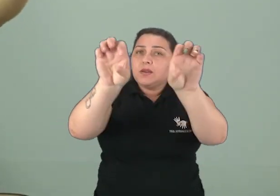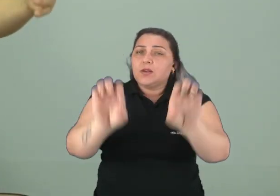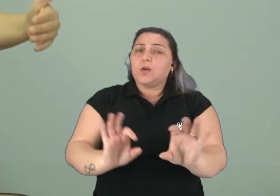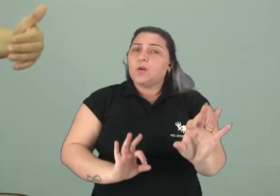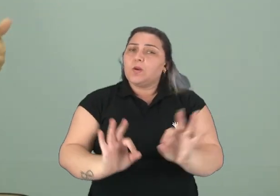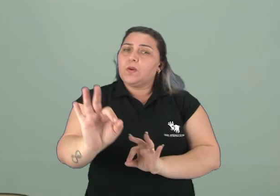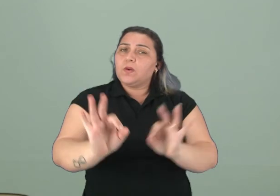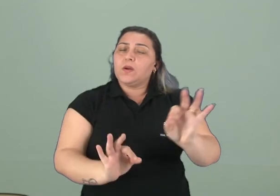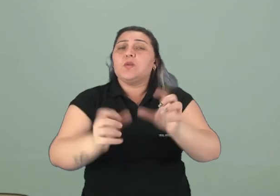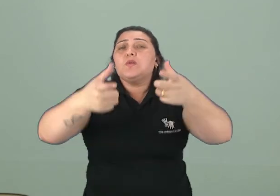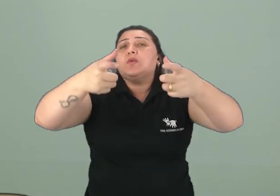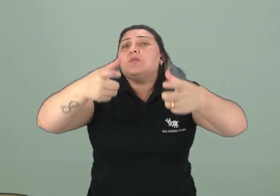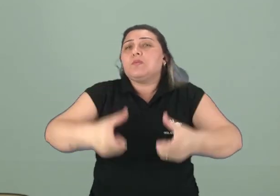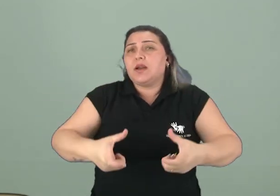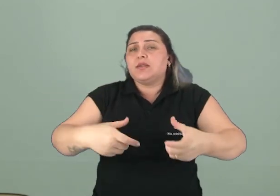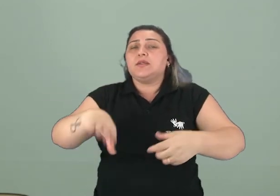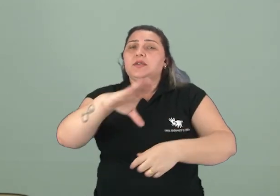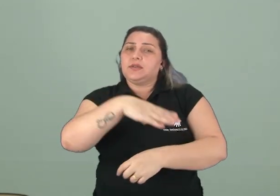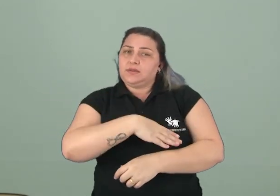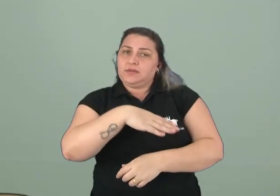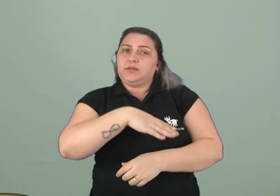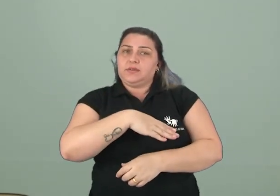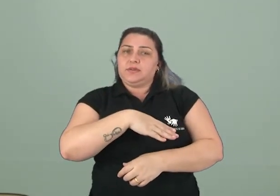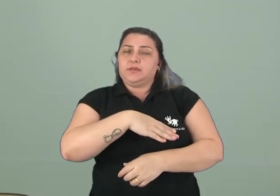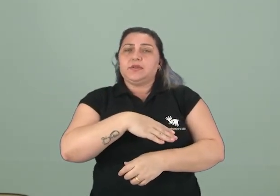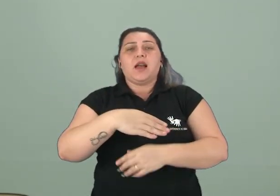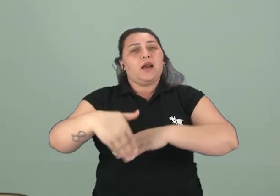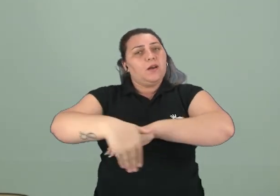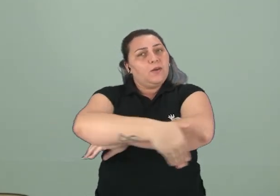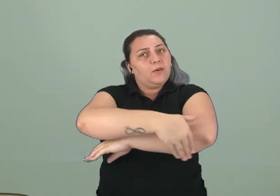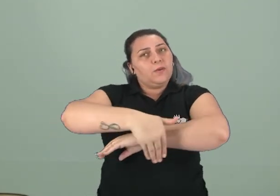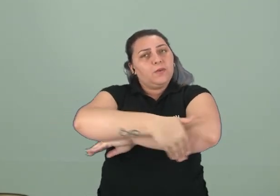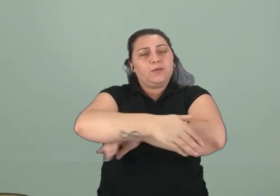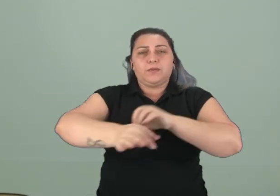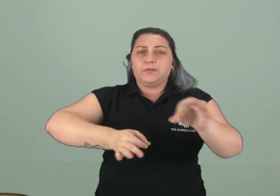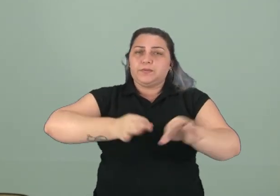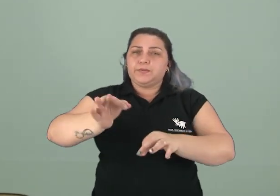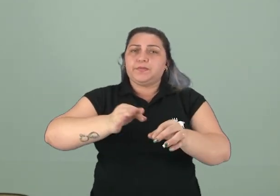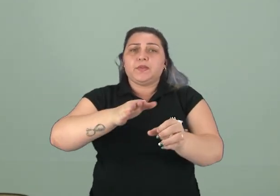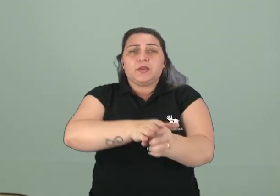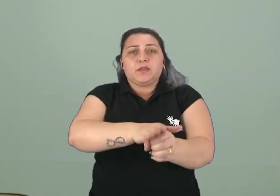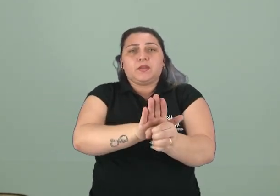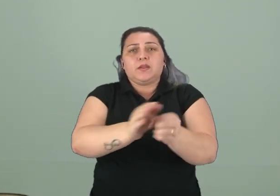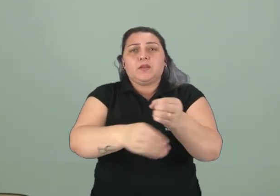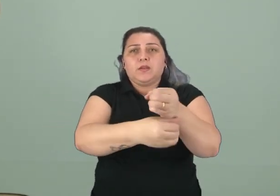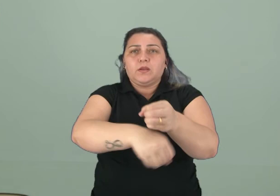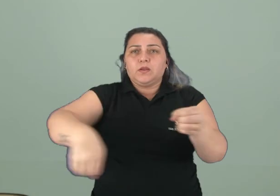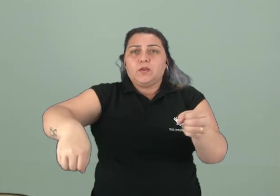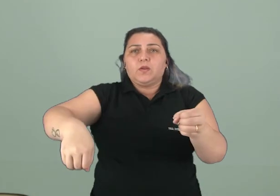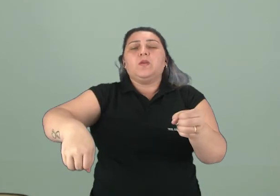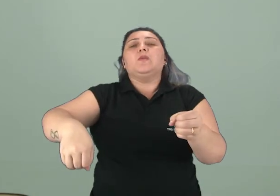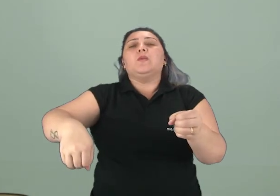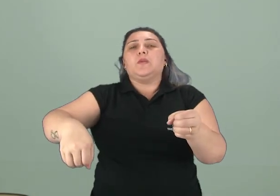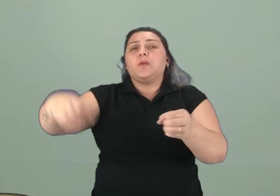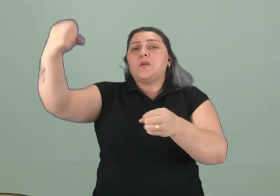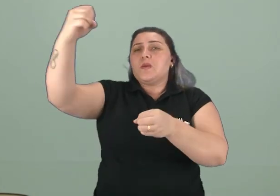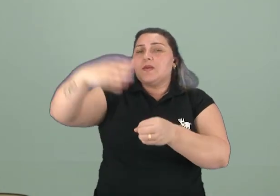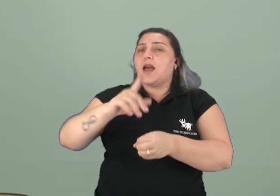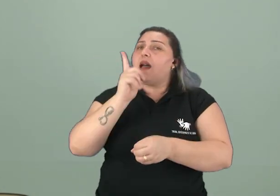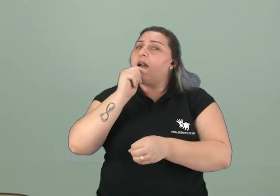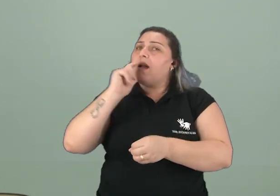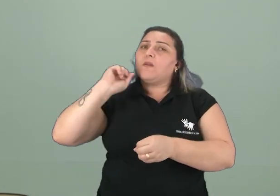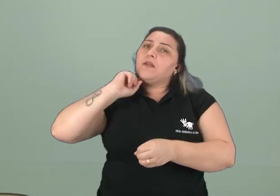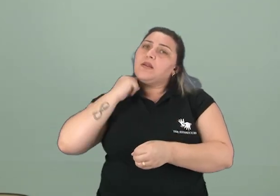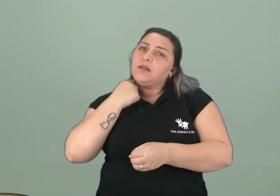a organização do espaço ali da cidade. Questão da rua, de organizar se tem esgoto ou não, iluminação, água tratada e toda